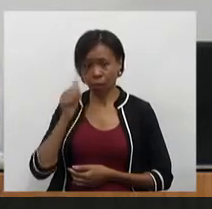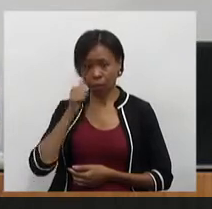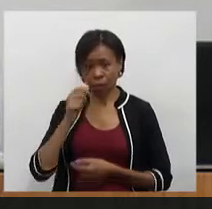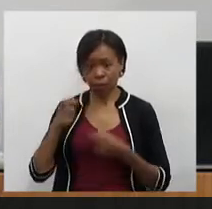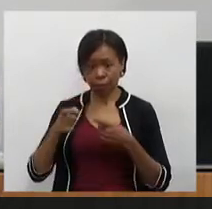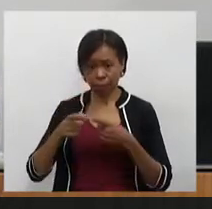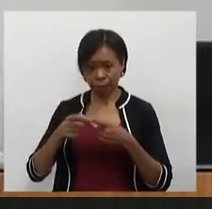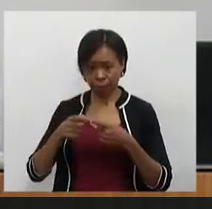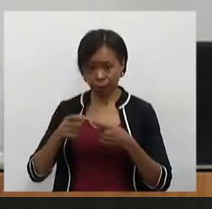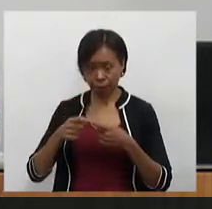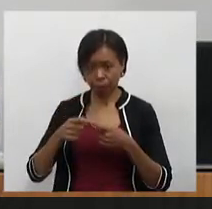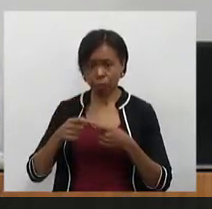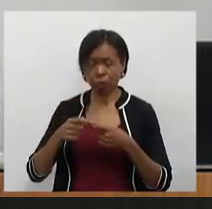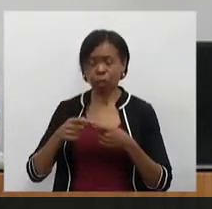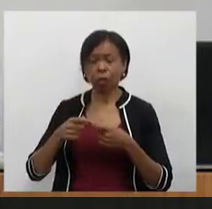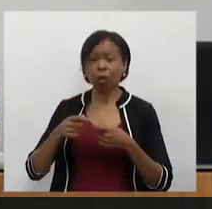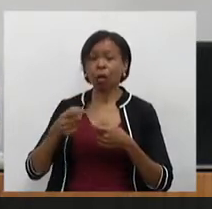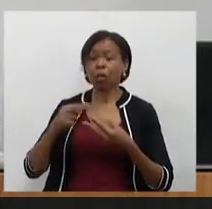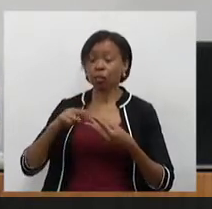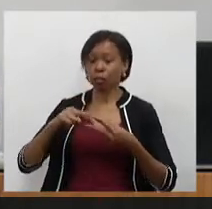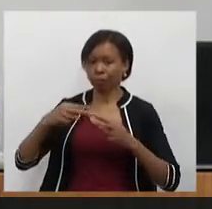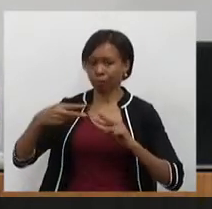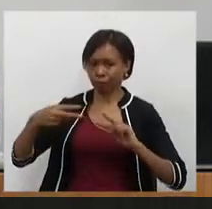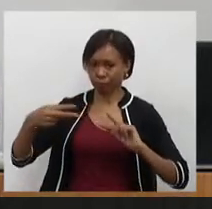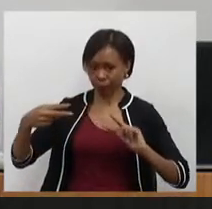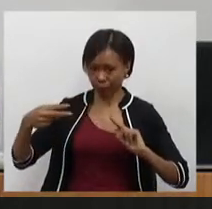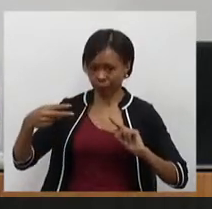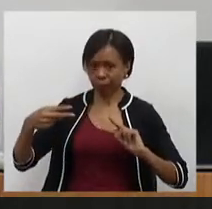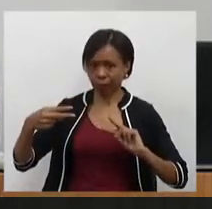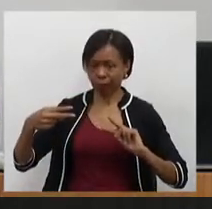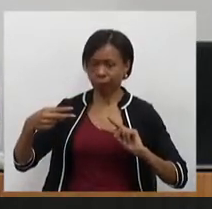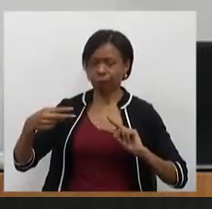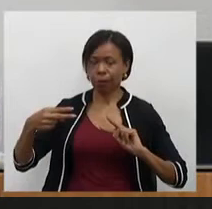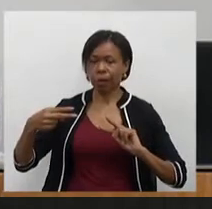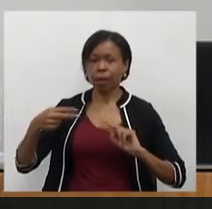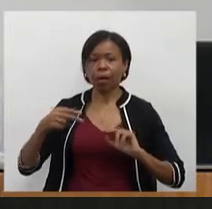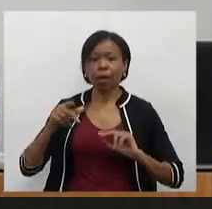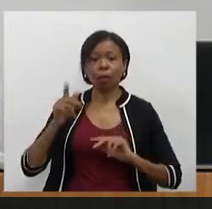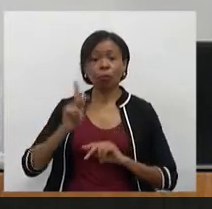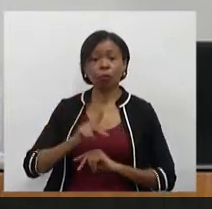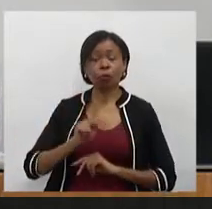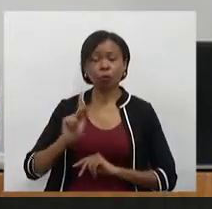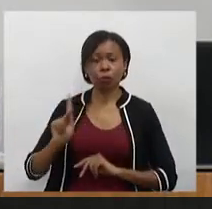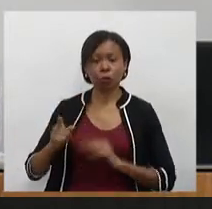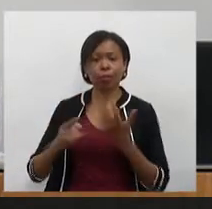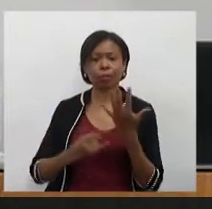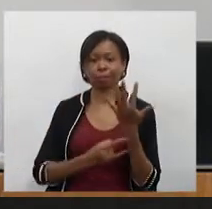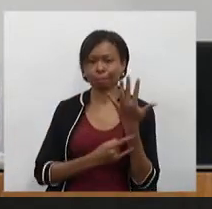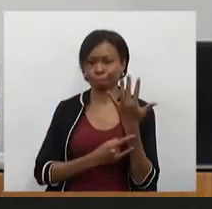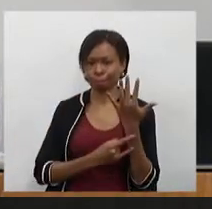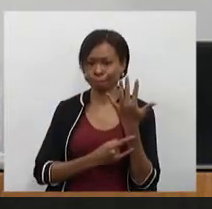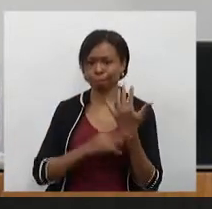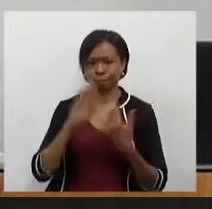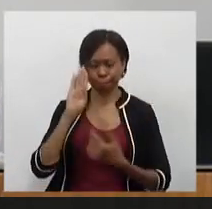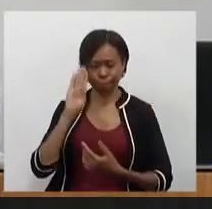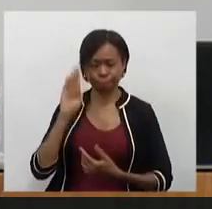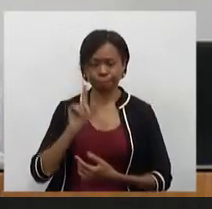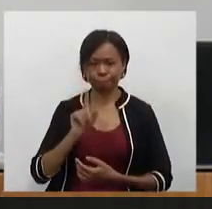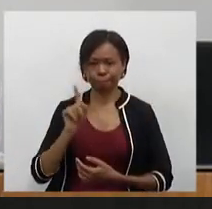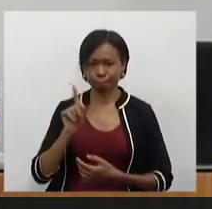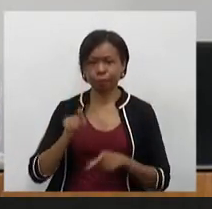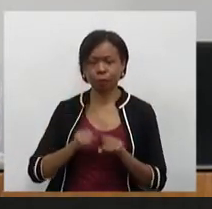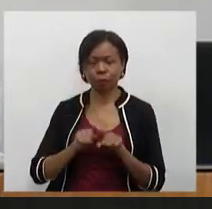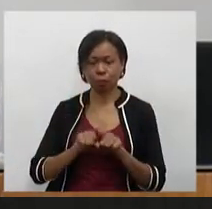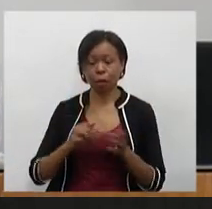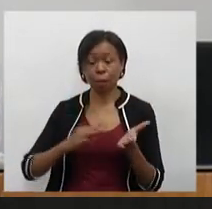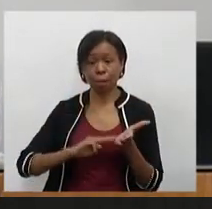geneticista, professora titular da Faculdade de Medicina da Universidade Federal de Minas Gerais, UFMG, e membro da Comissão